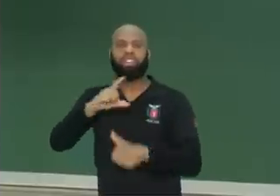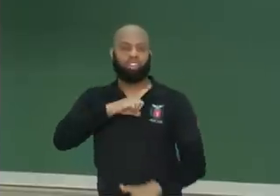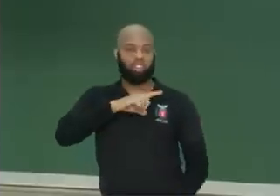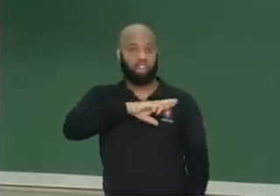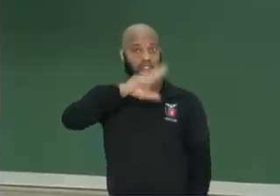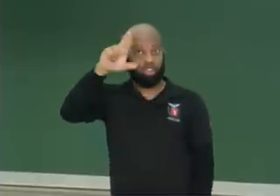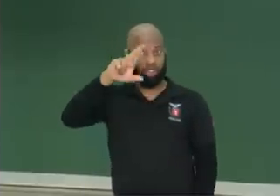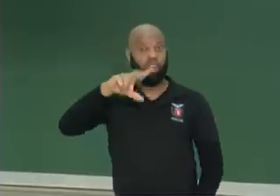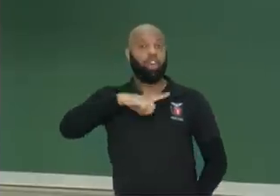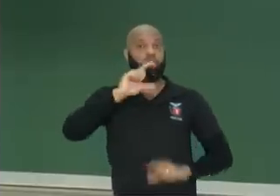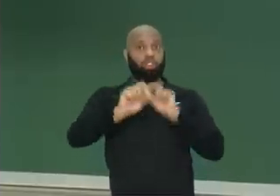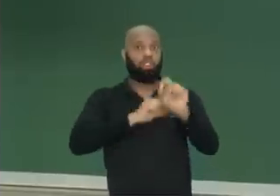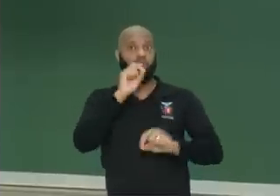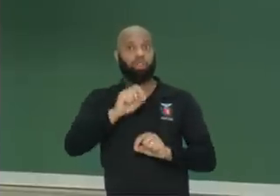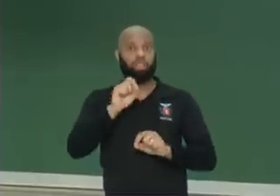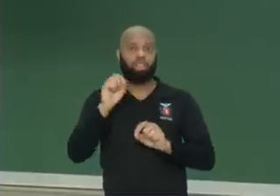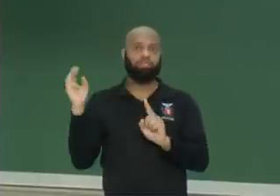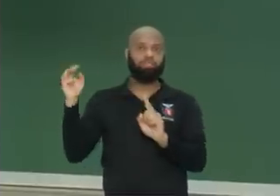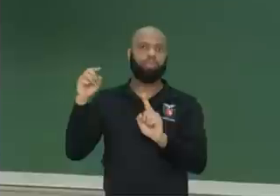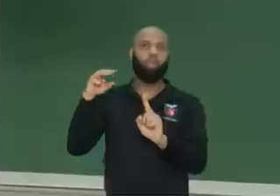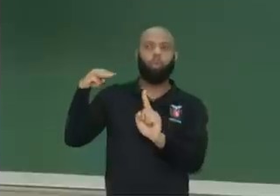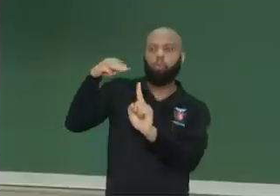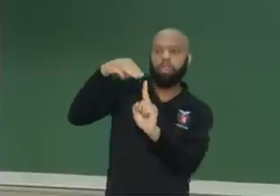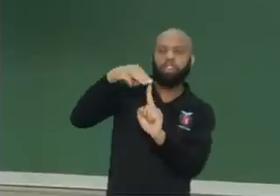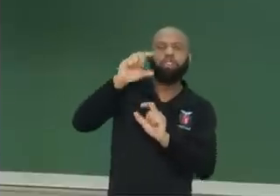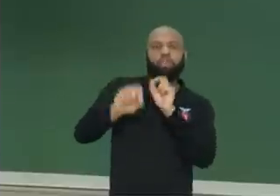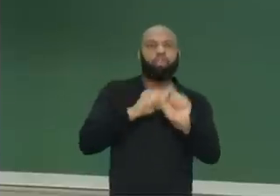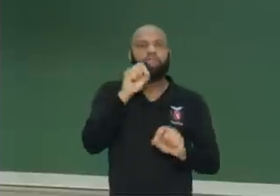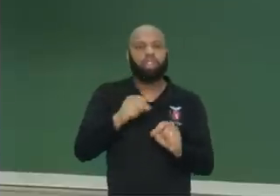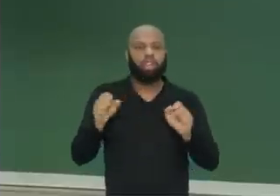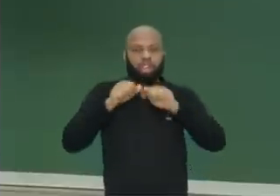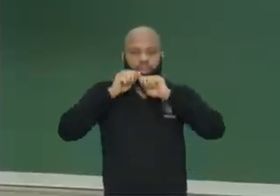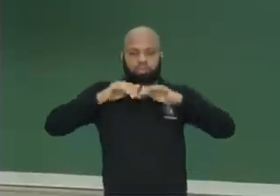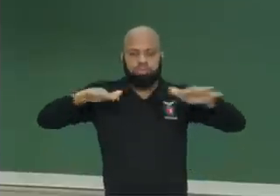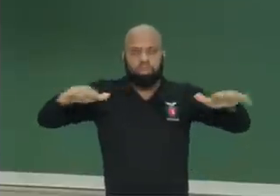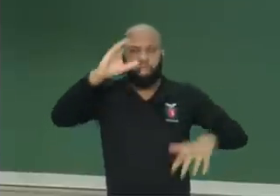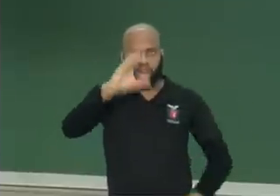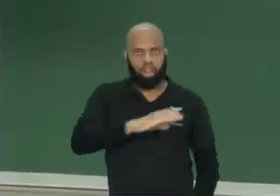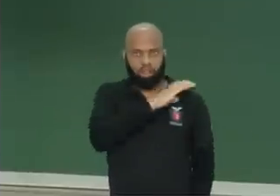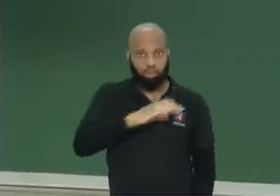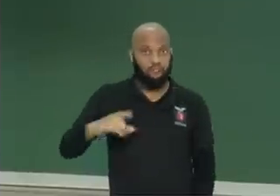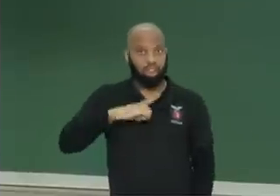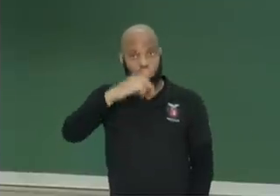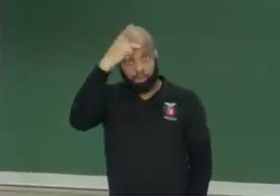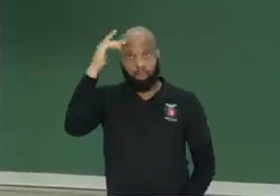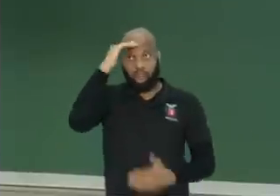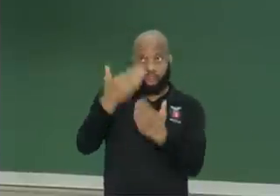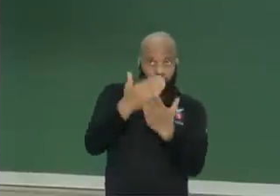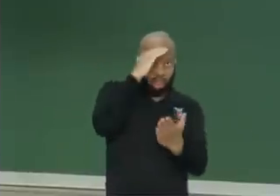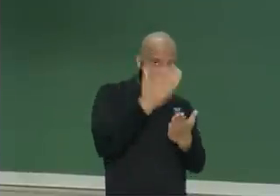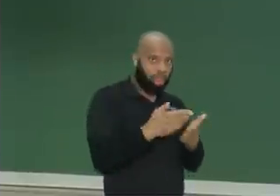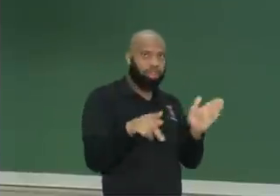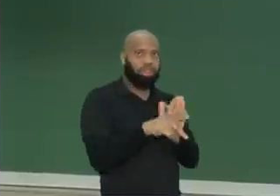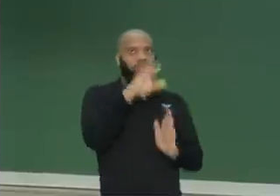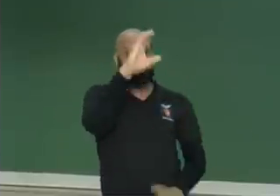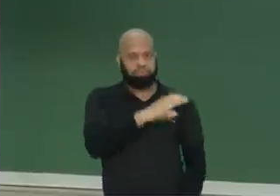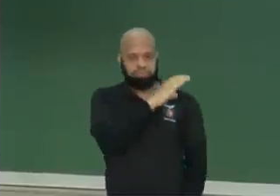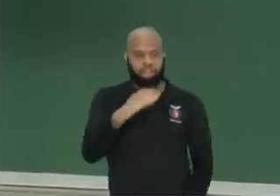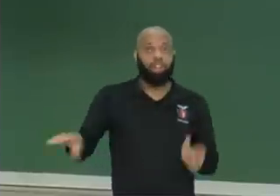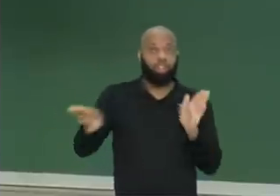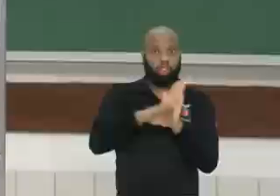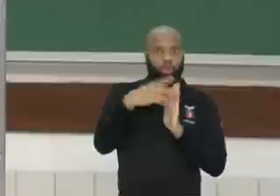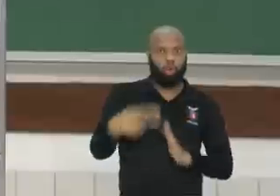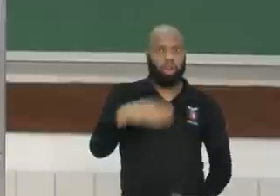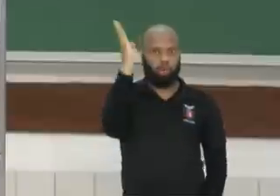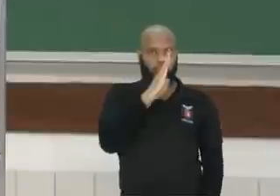uma missão, expandir a fé católica e levar o catolicismo para outras regiões. Chegaram aqui no Brasil